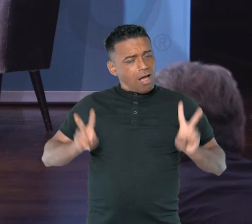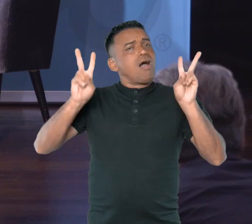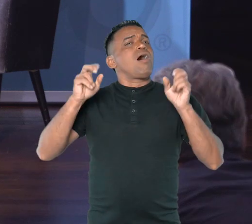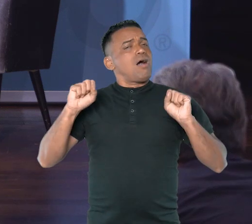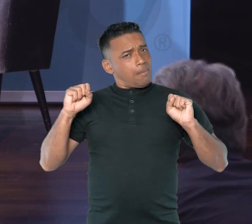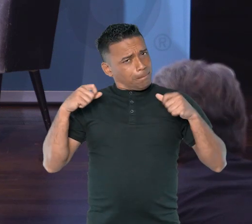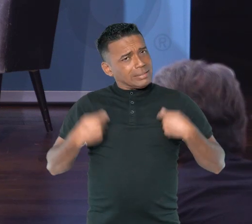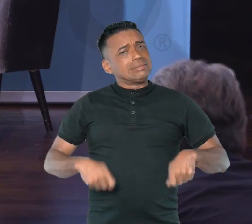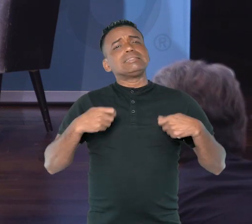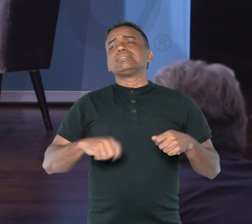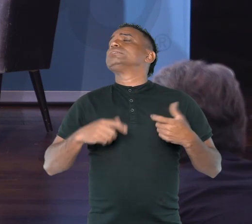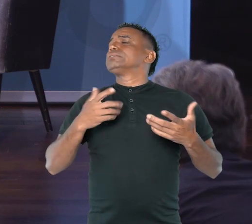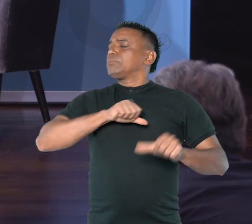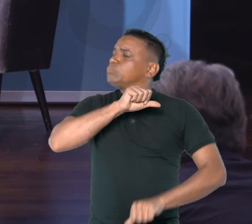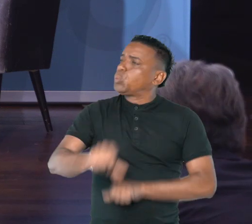ser